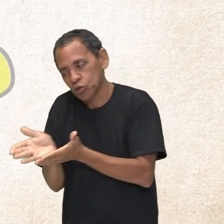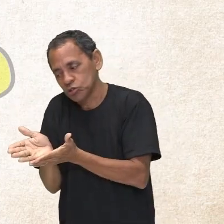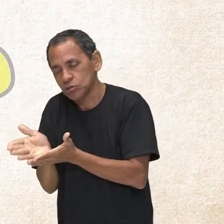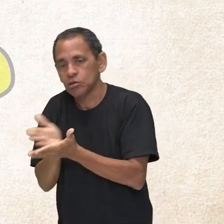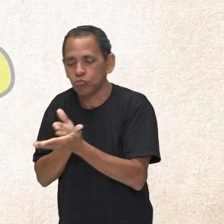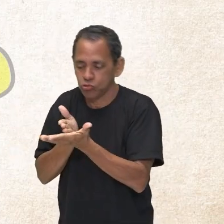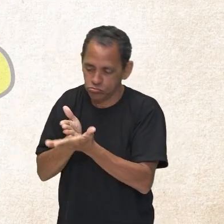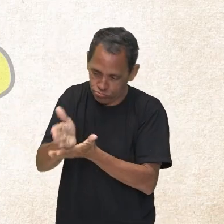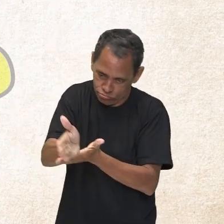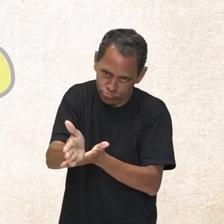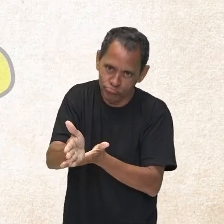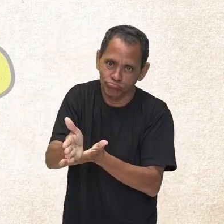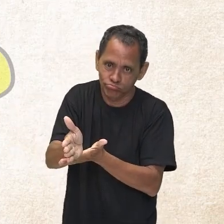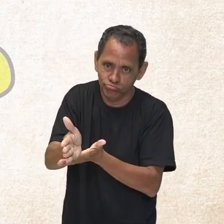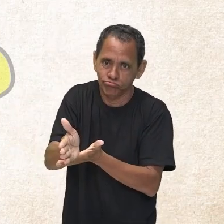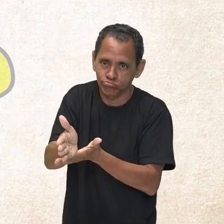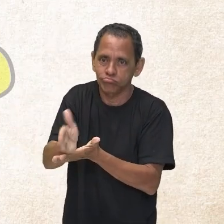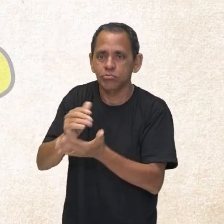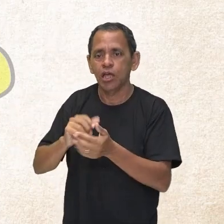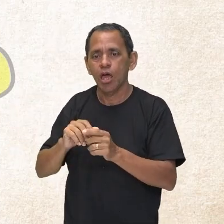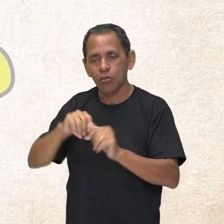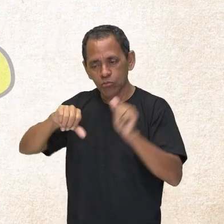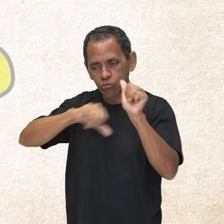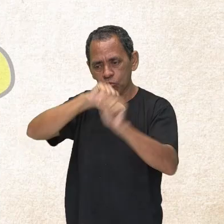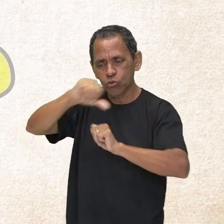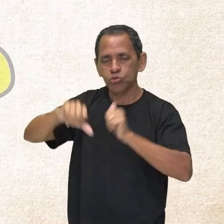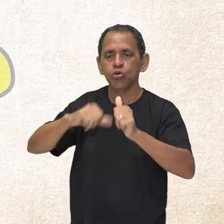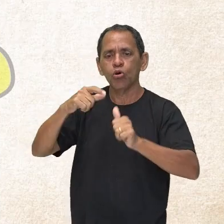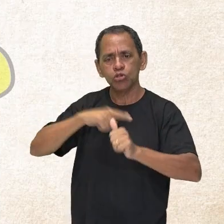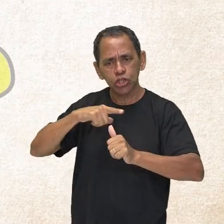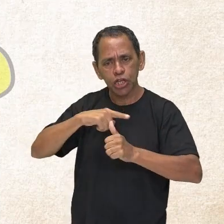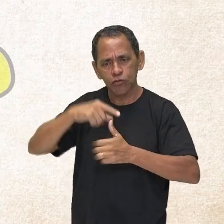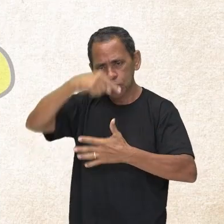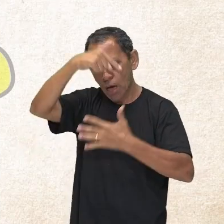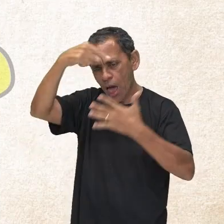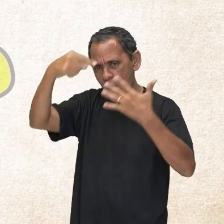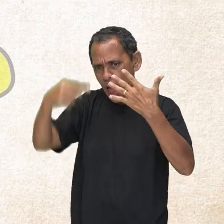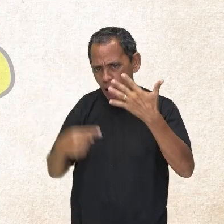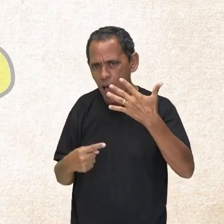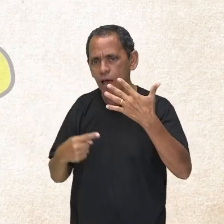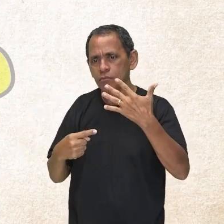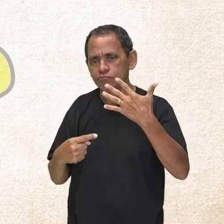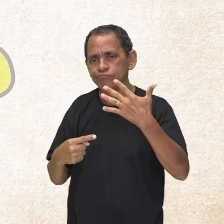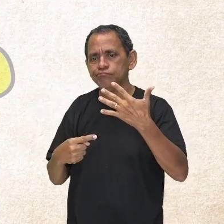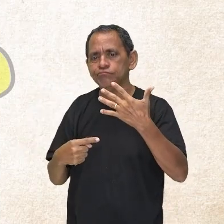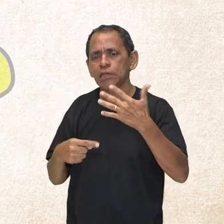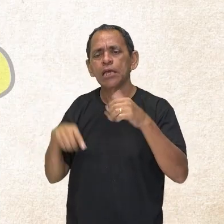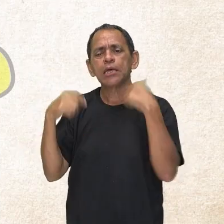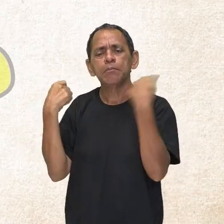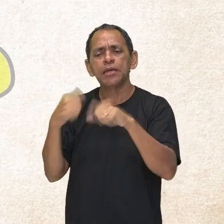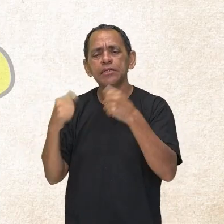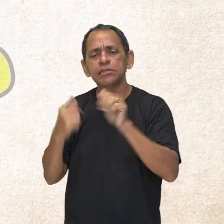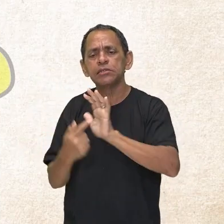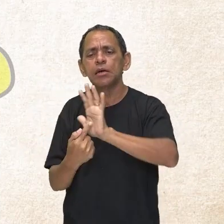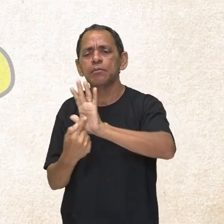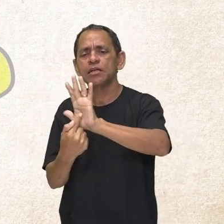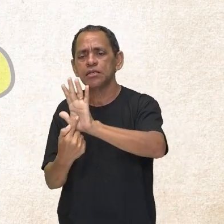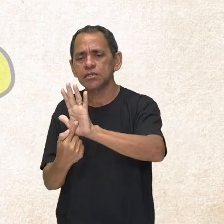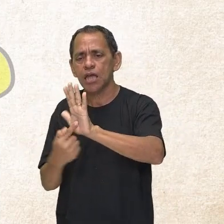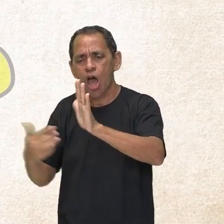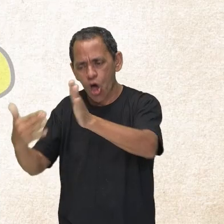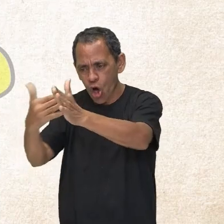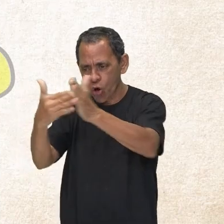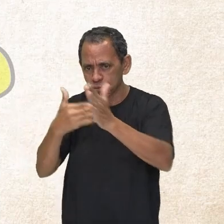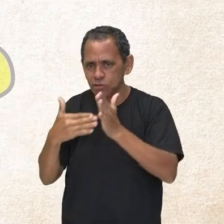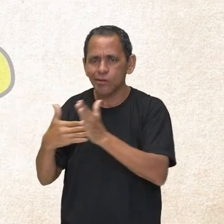comum o ponto de que toda situação que necessita, que nos é apresentado um obstáculo,